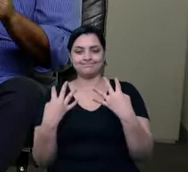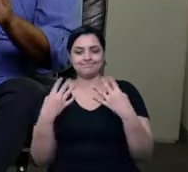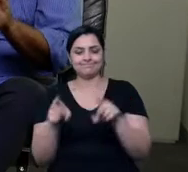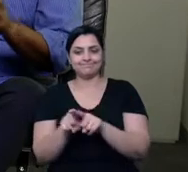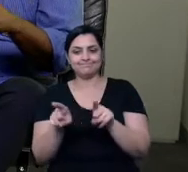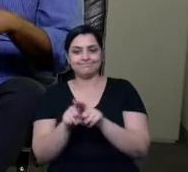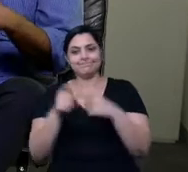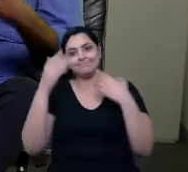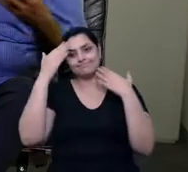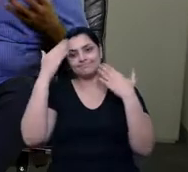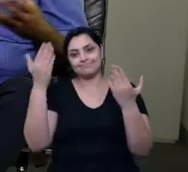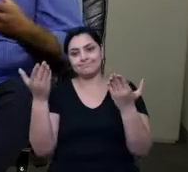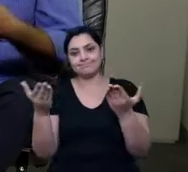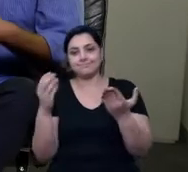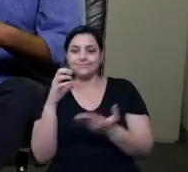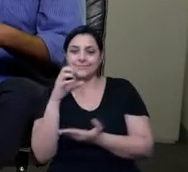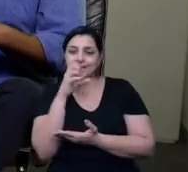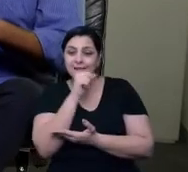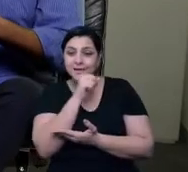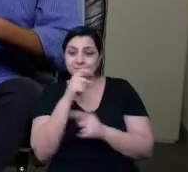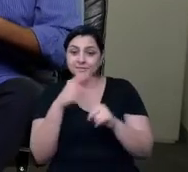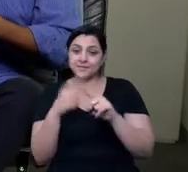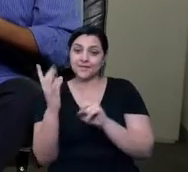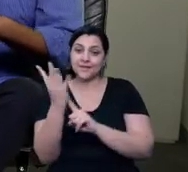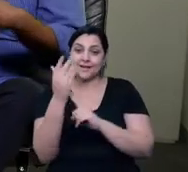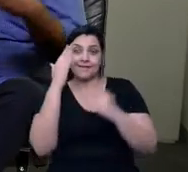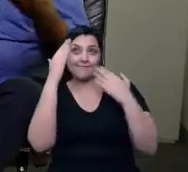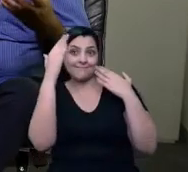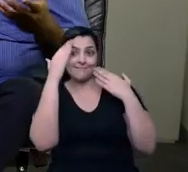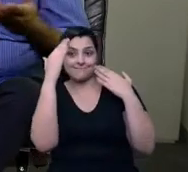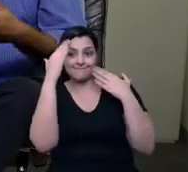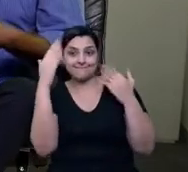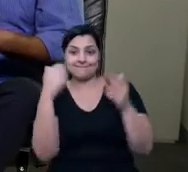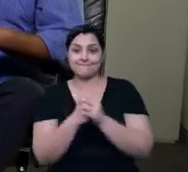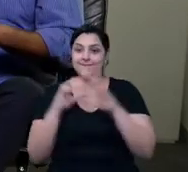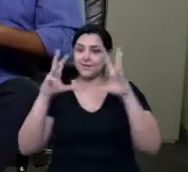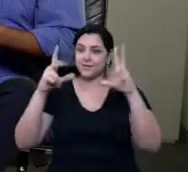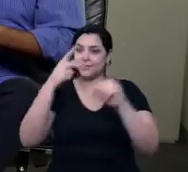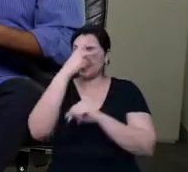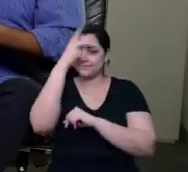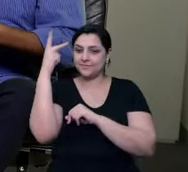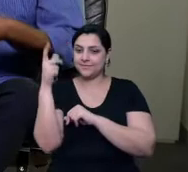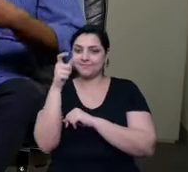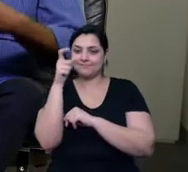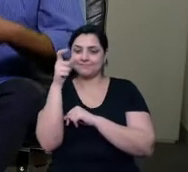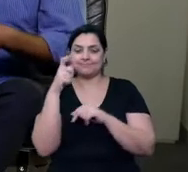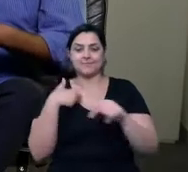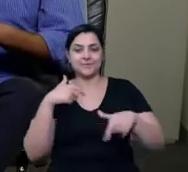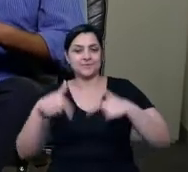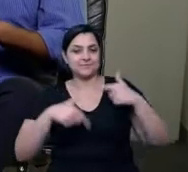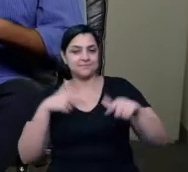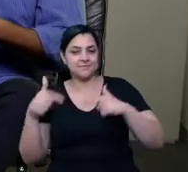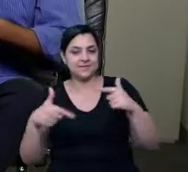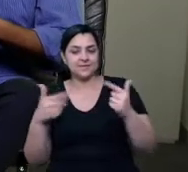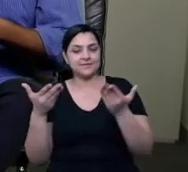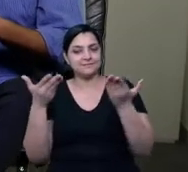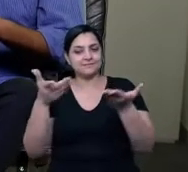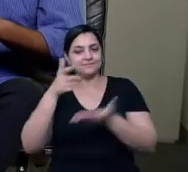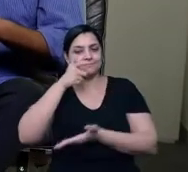agradecer rapidinho, porque para o artista é bom agradecer. Agradecer a todas as pessoas que apreciam o meu trabalho, que vão lá conferir.